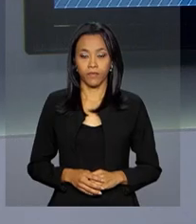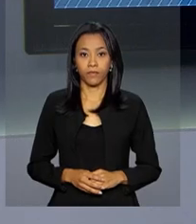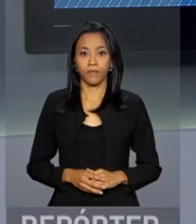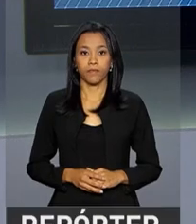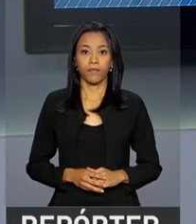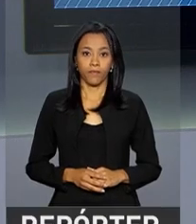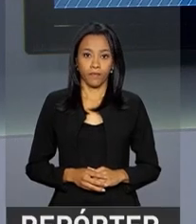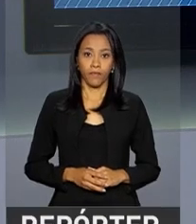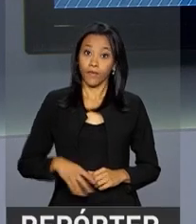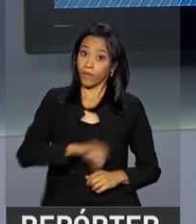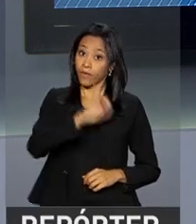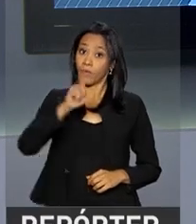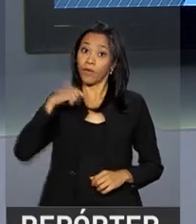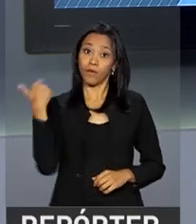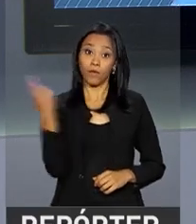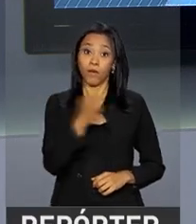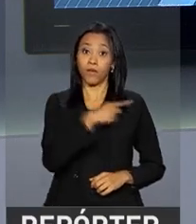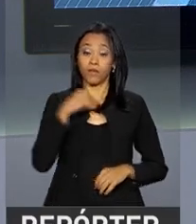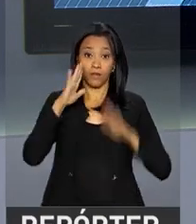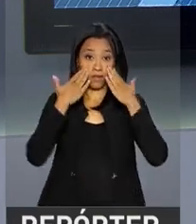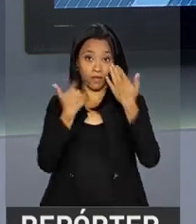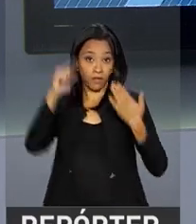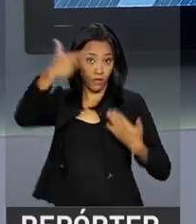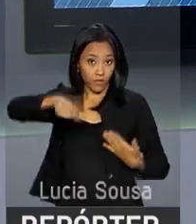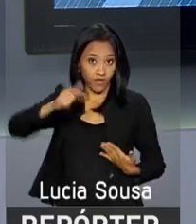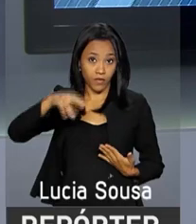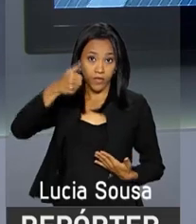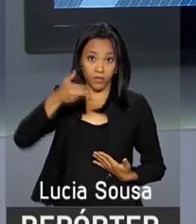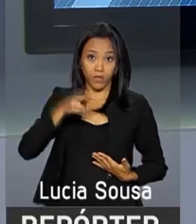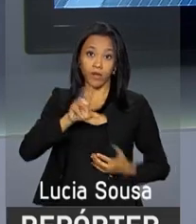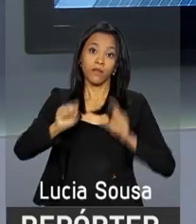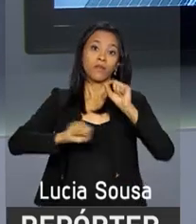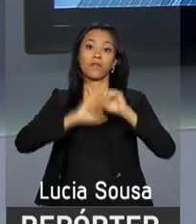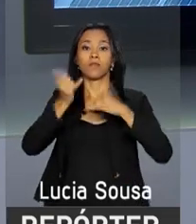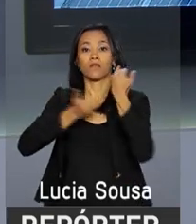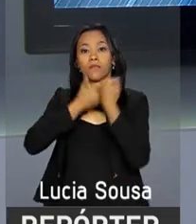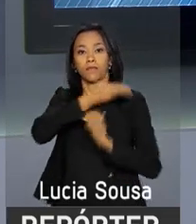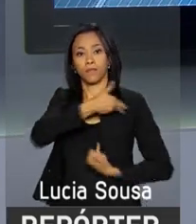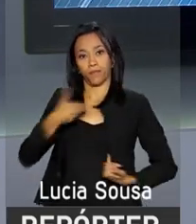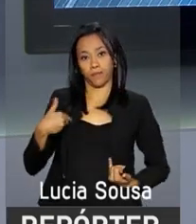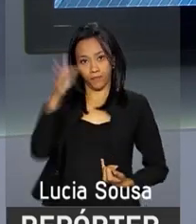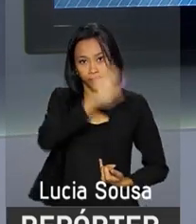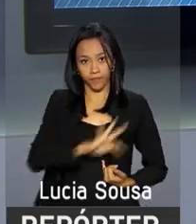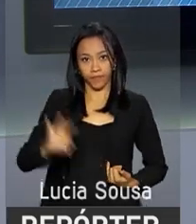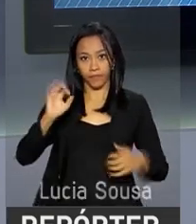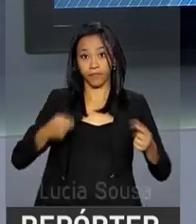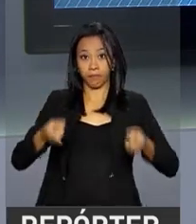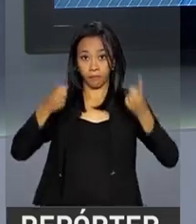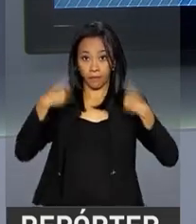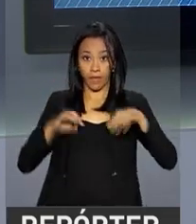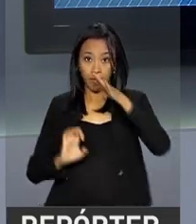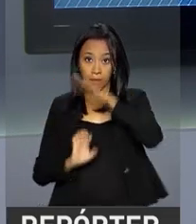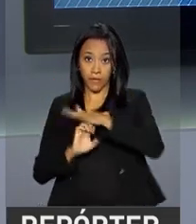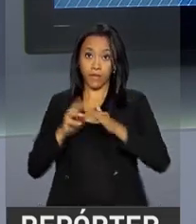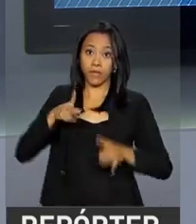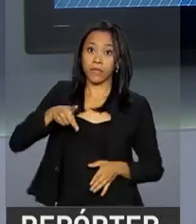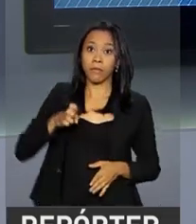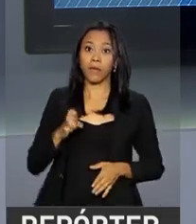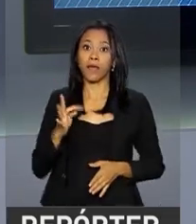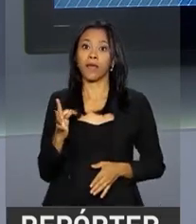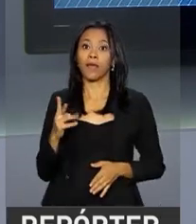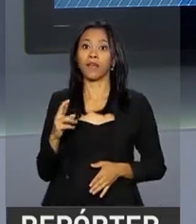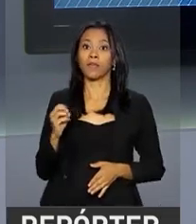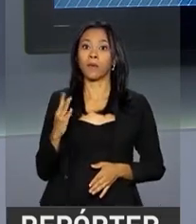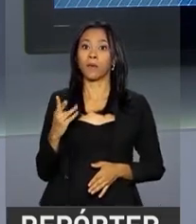o la no ar mais um repórter nbr com as notícias do governo federal a petrobras anunciou redução do preço da gasolina